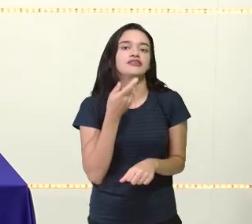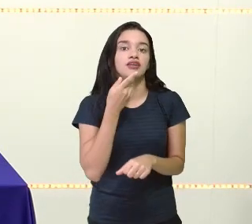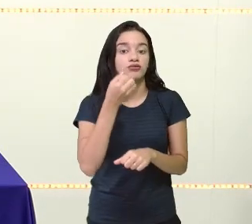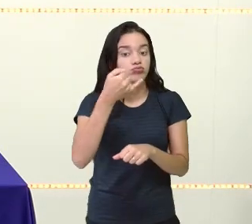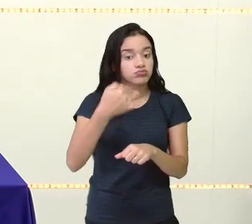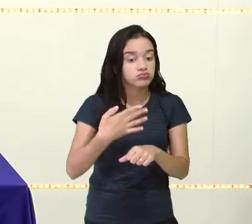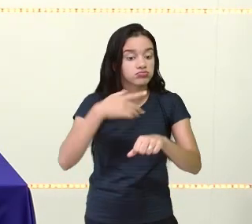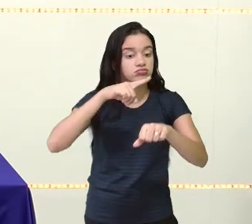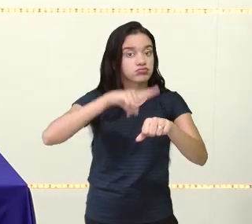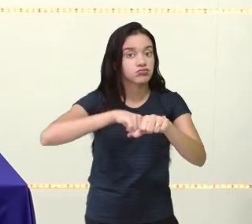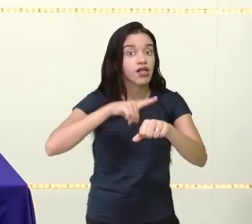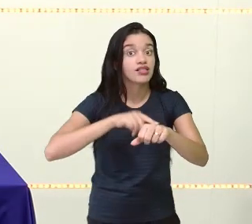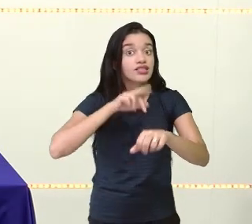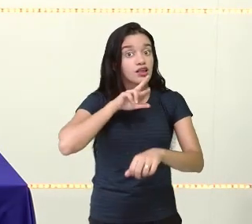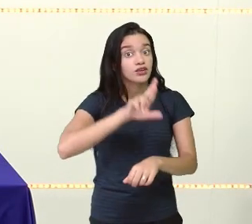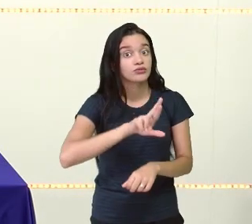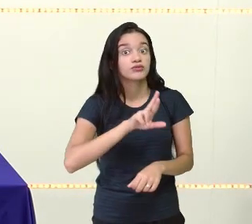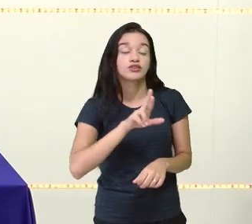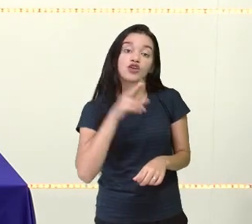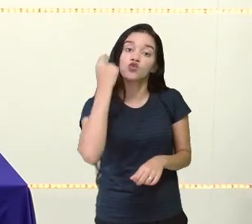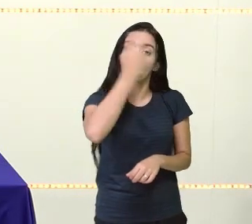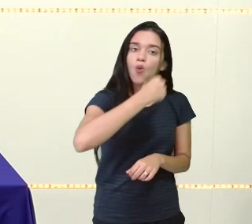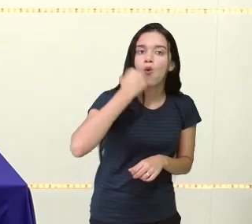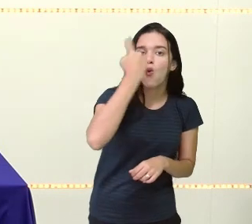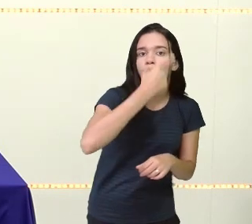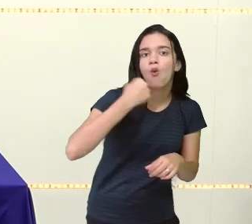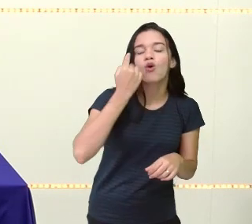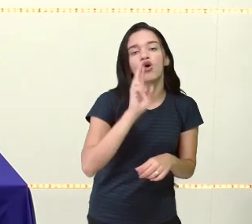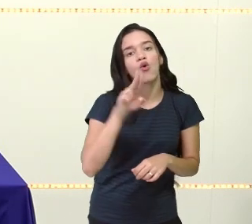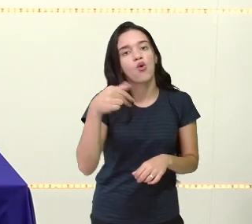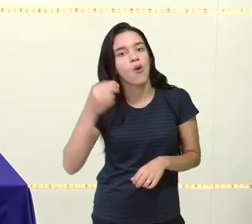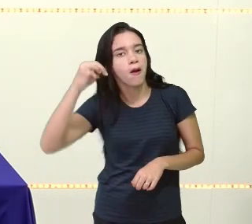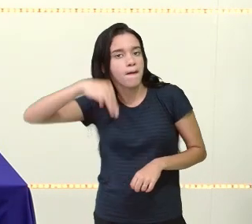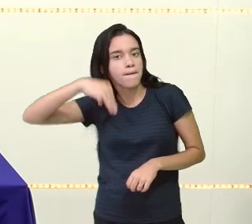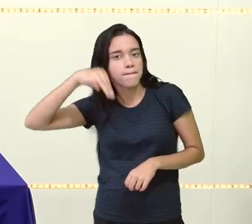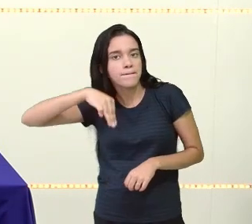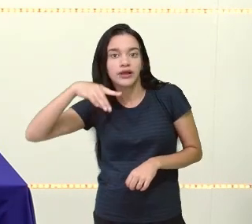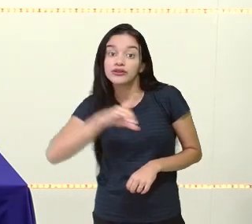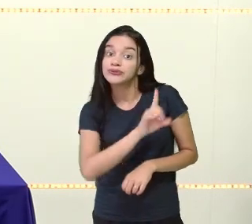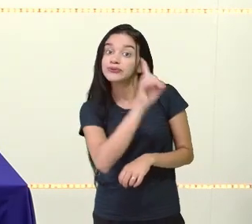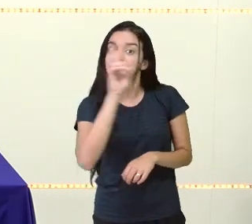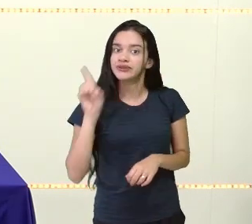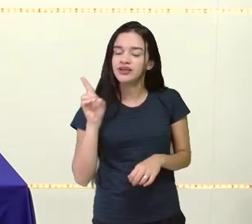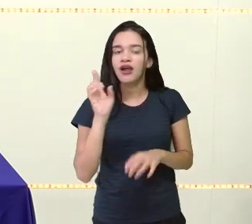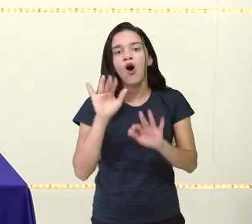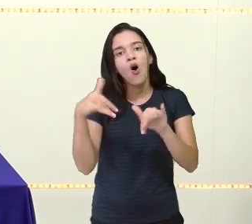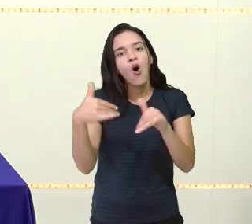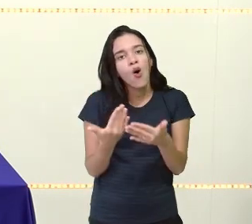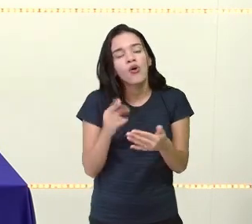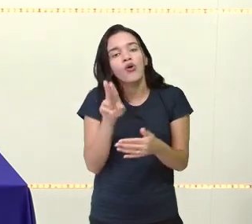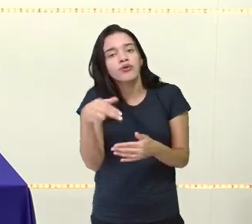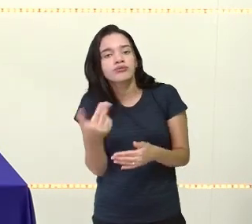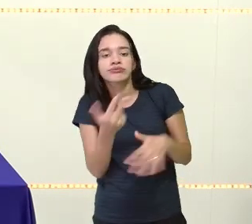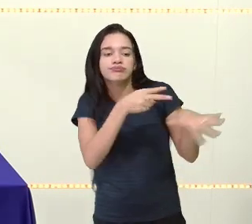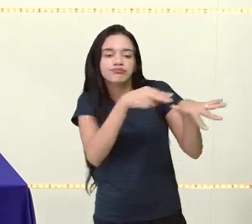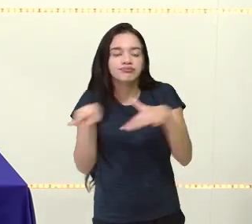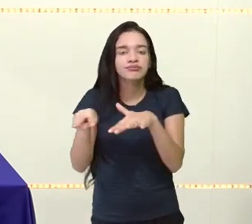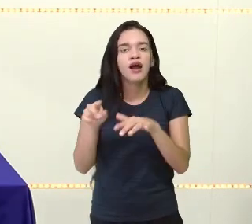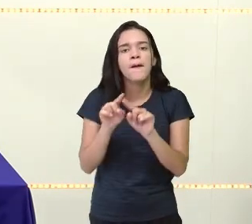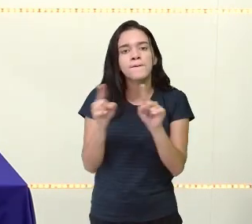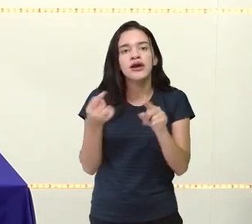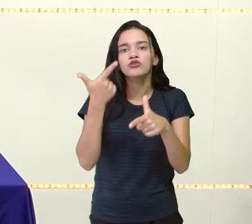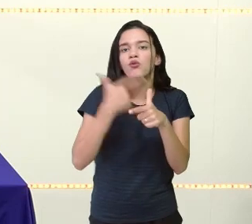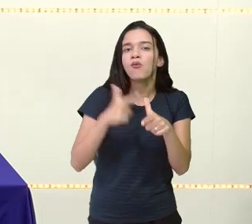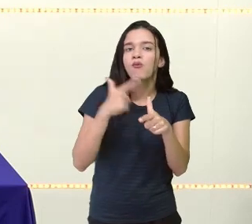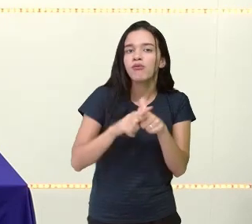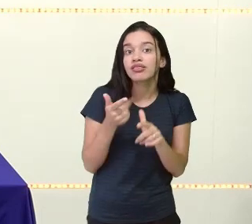grandeza tempo, eu tenho que responder ou em horas, ou em minutos, ou em dias, né? Ou em semanas. Só que o problema já